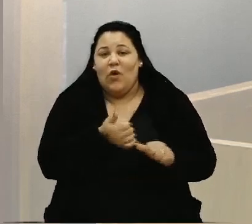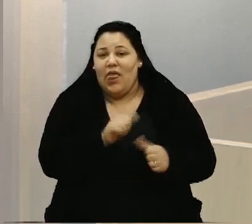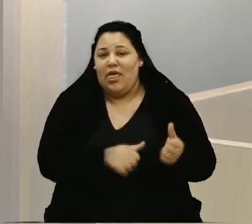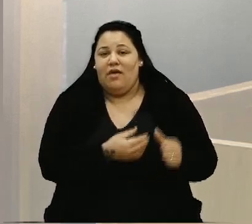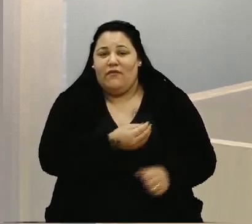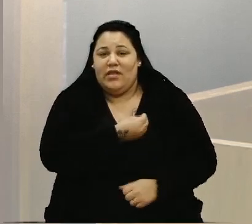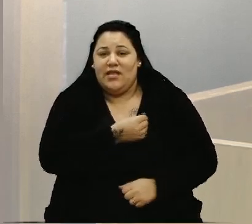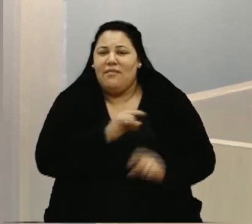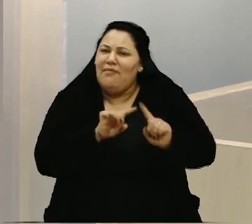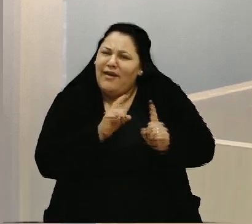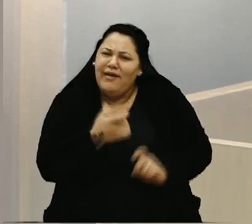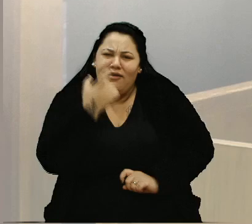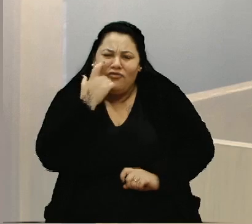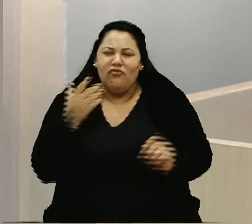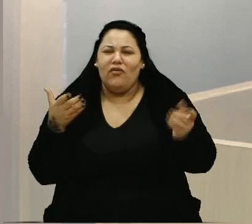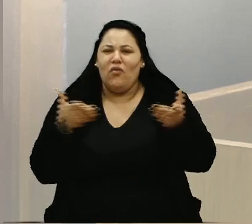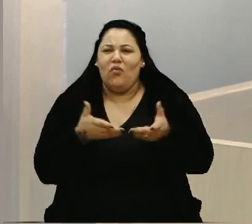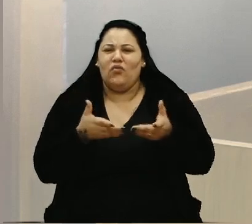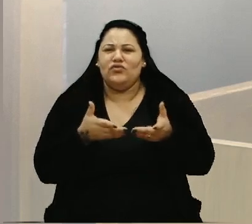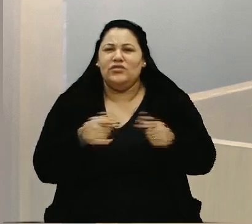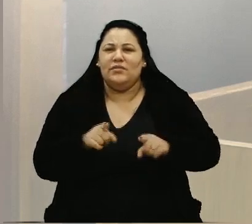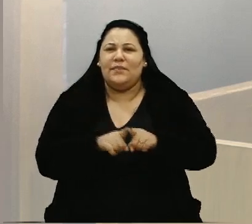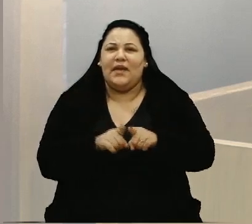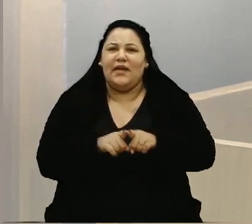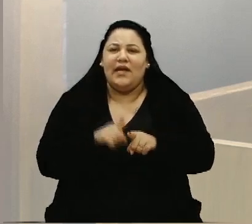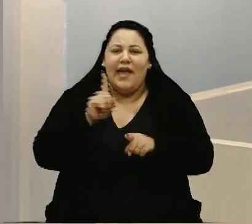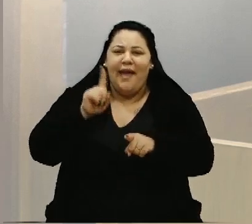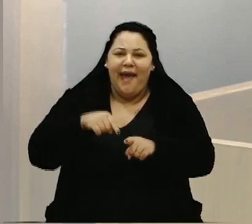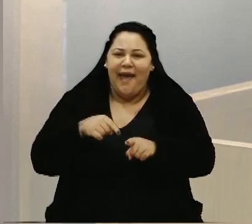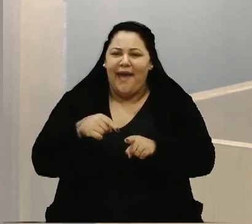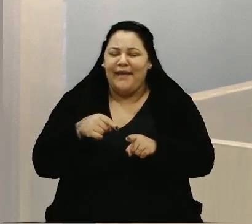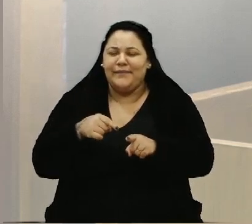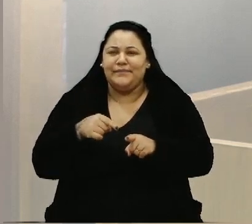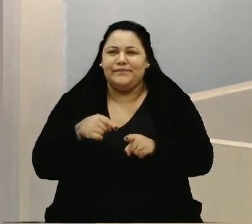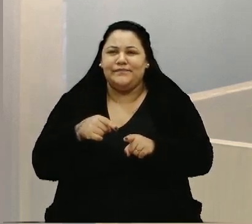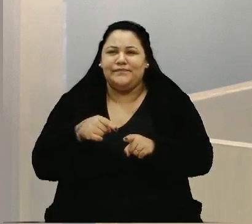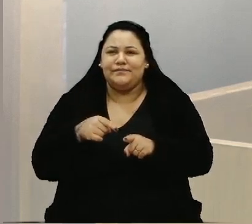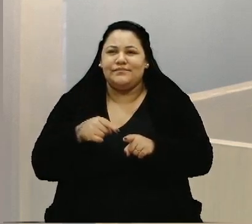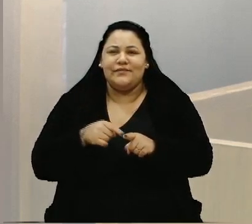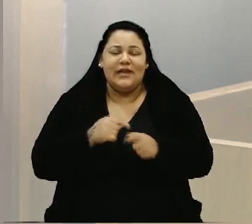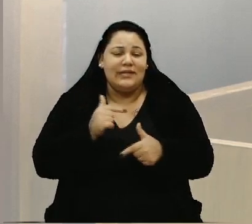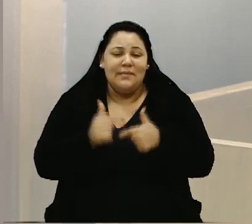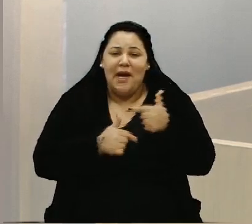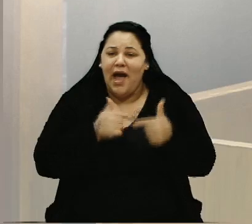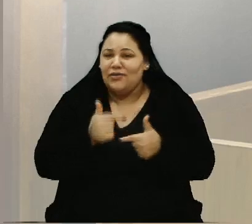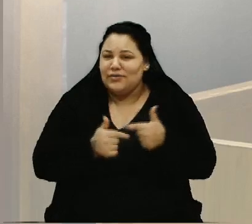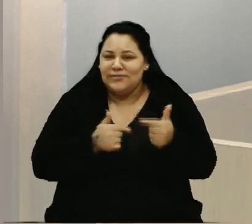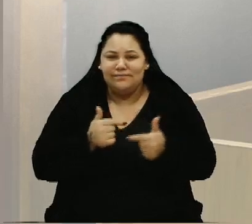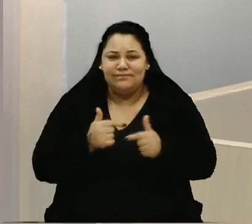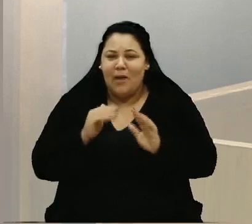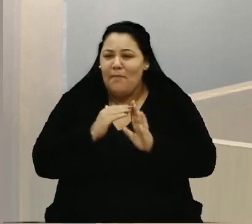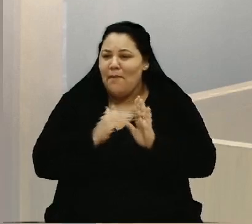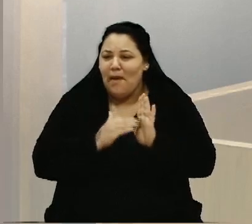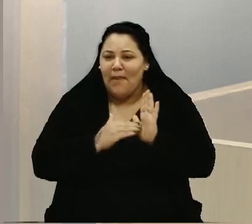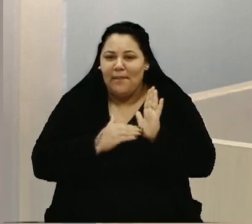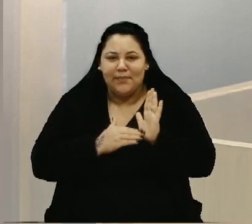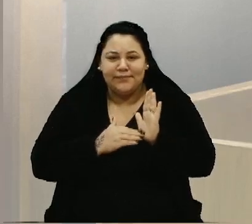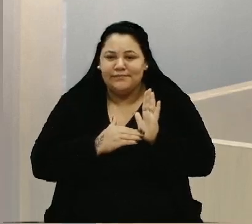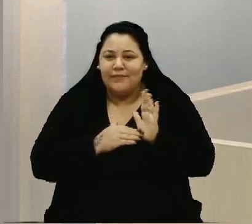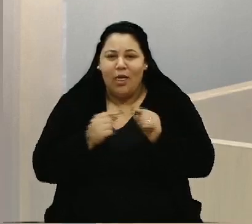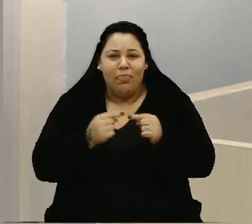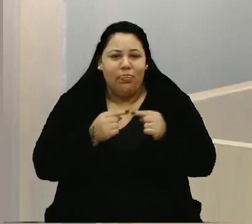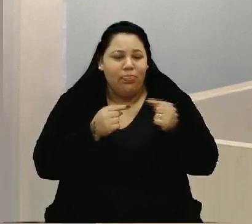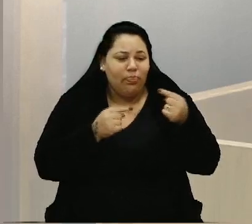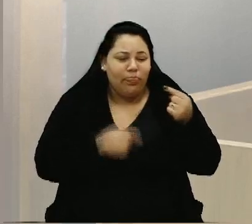vemos atualmente é uma condução de políticas que vão na contramão